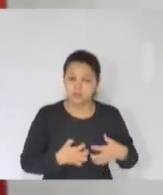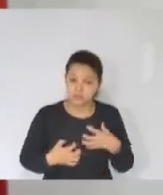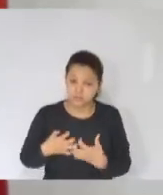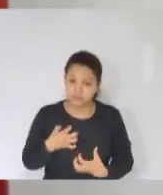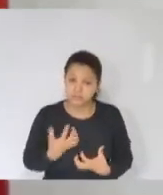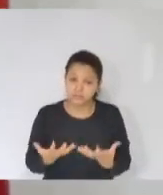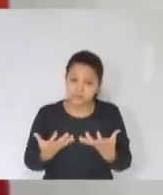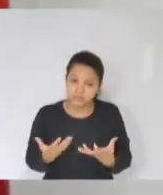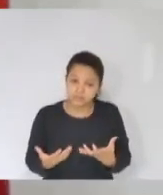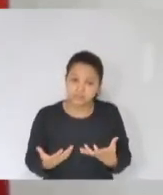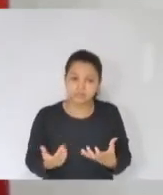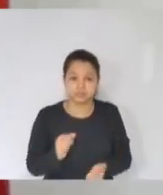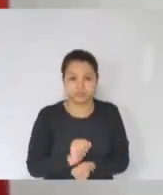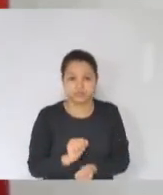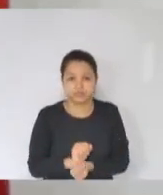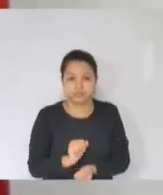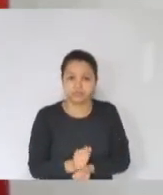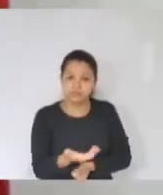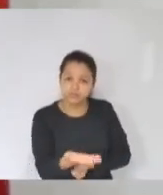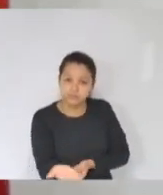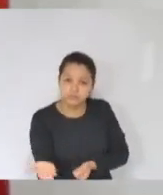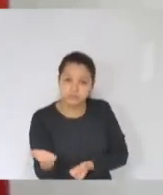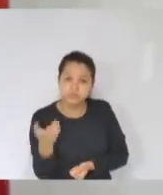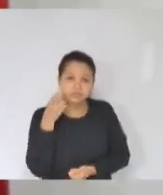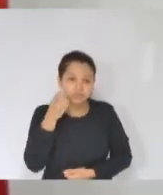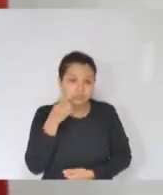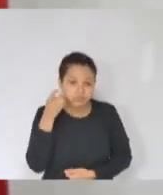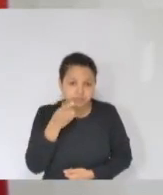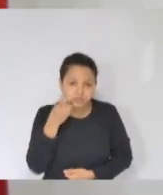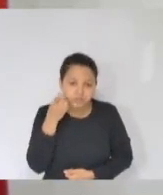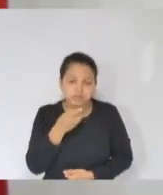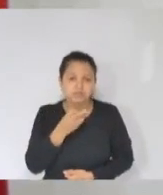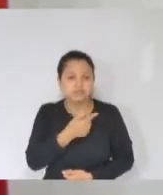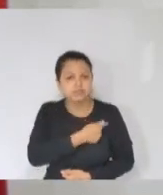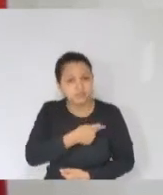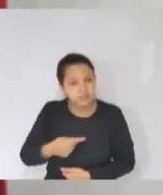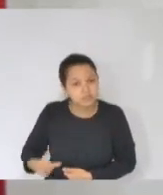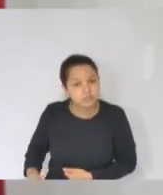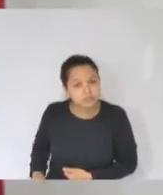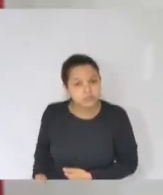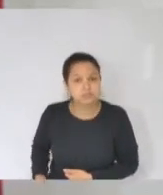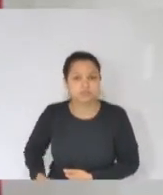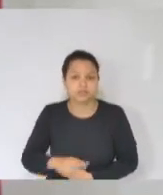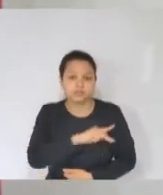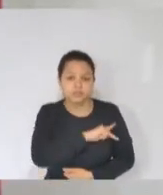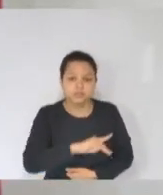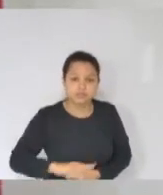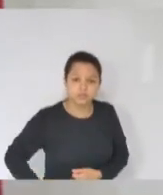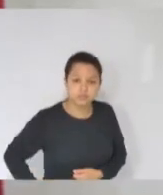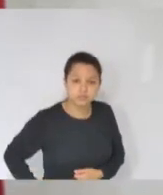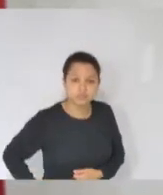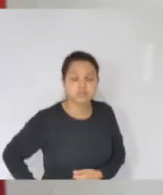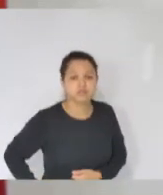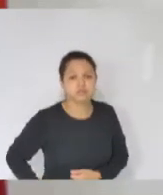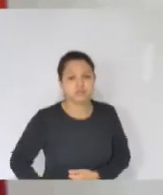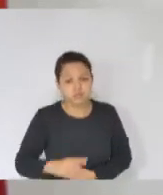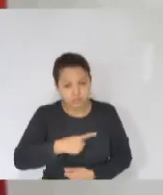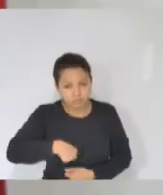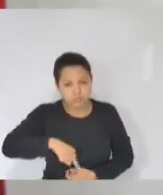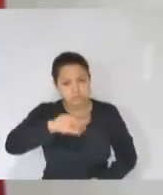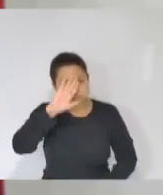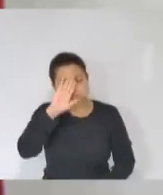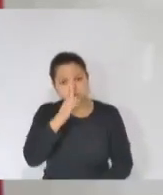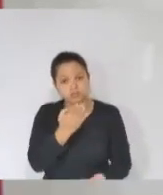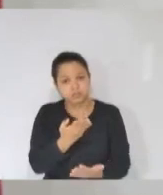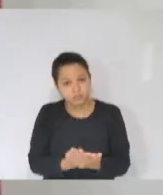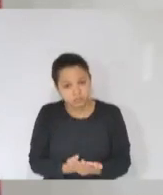solução dos nossos deputados, né, Milton? Do governador, do presidente da República, que a gente acredita que